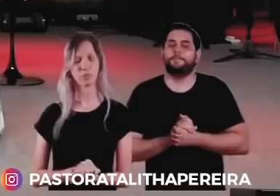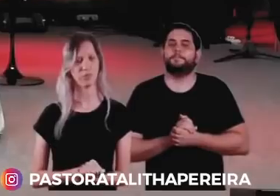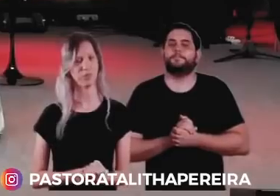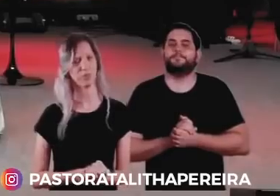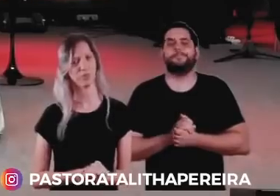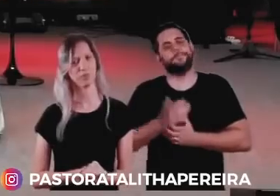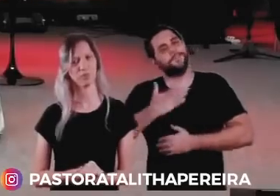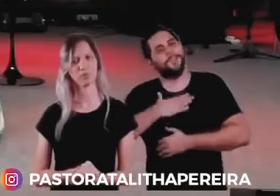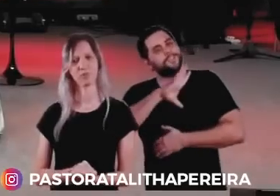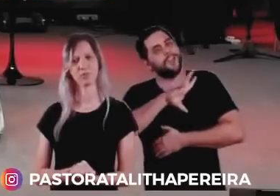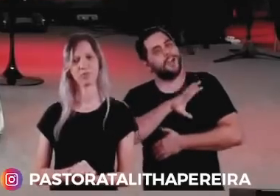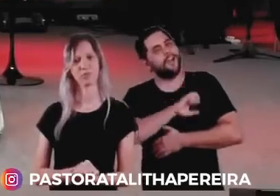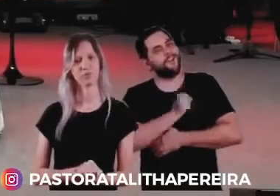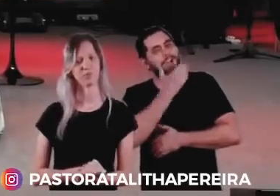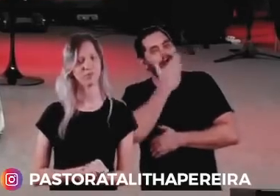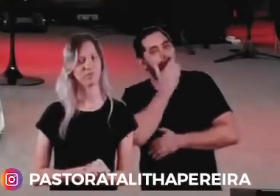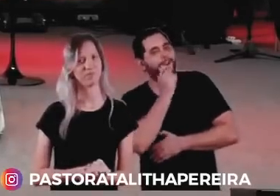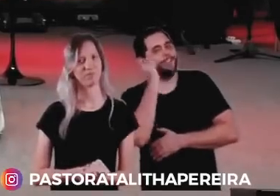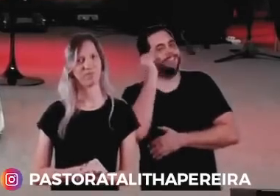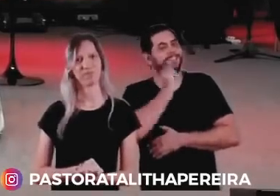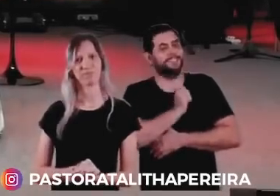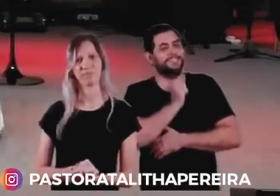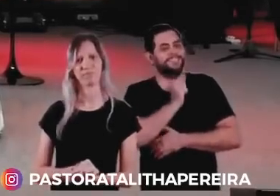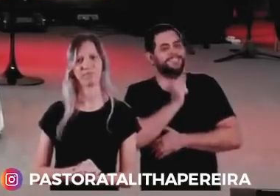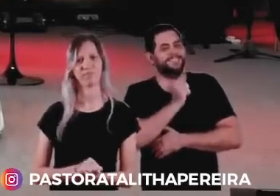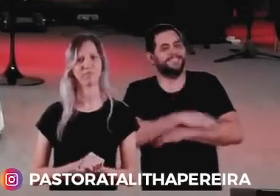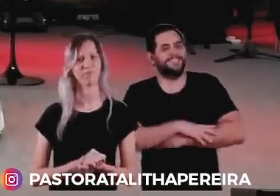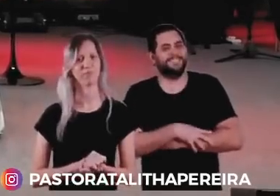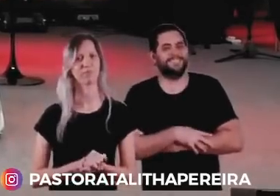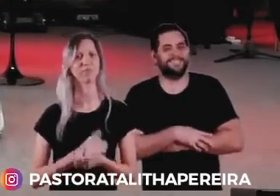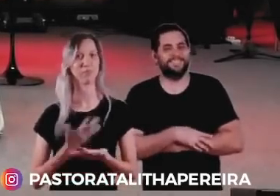E minhas queridas. Ui.